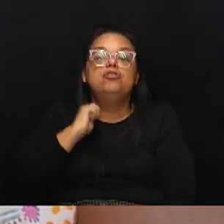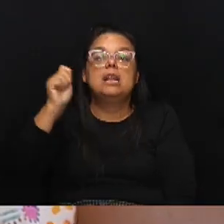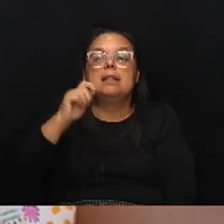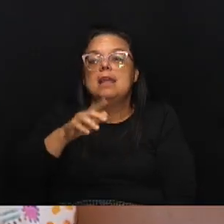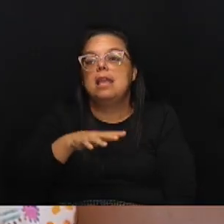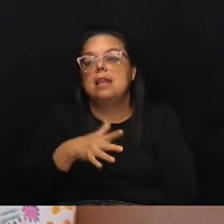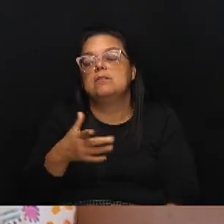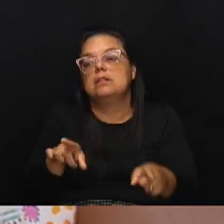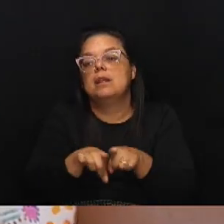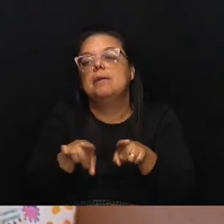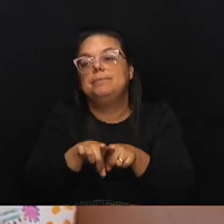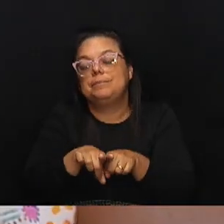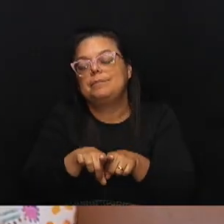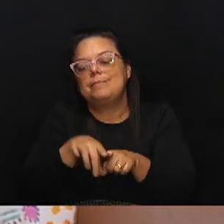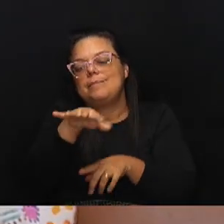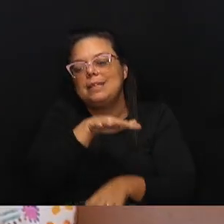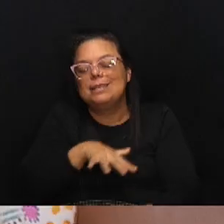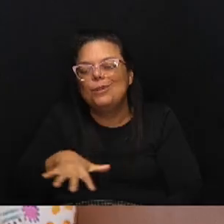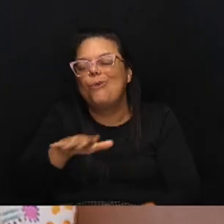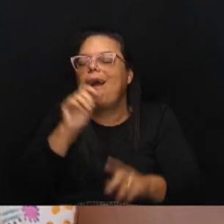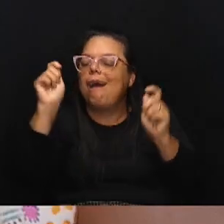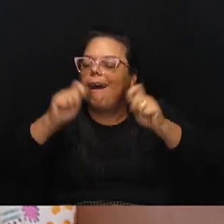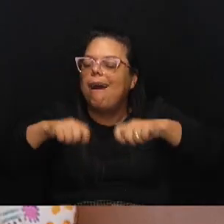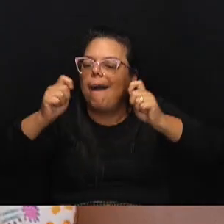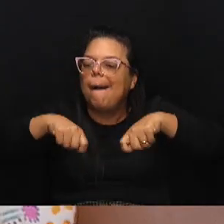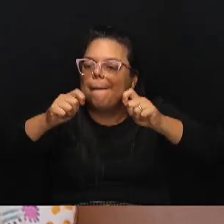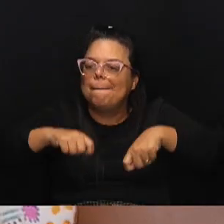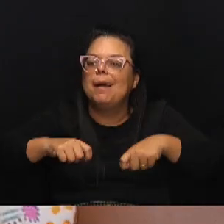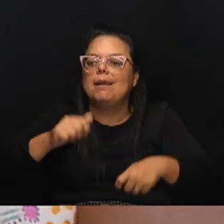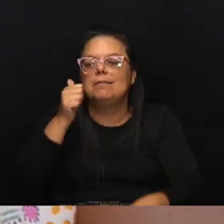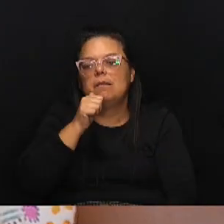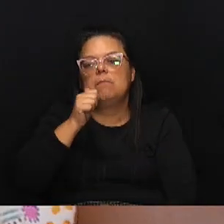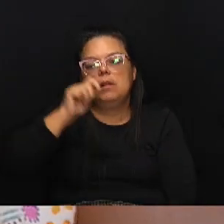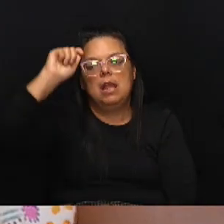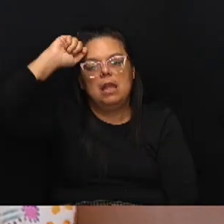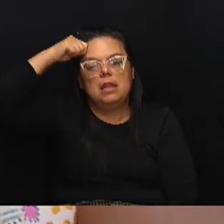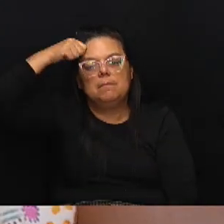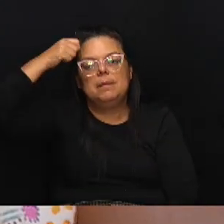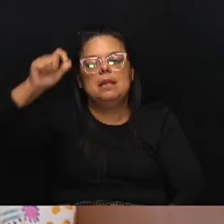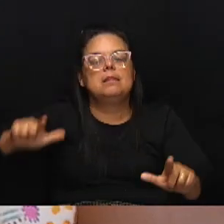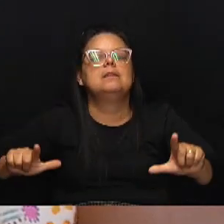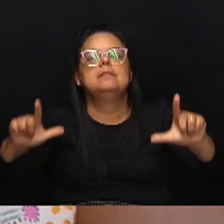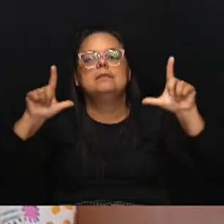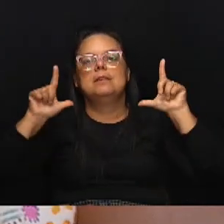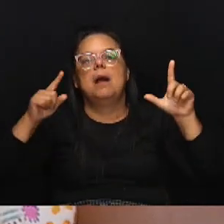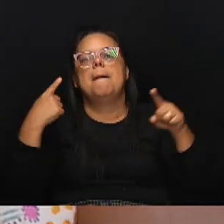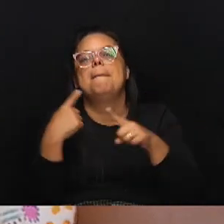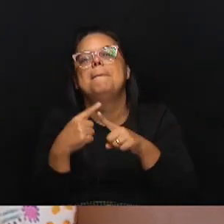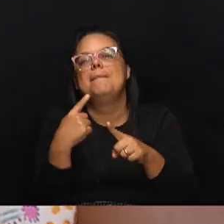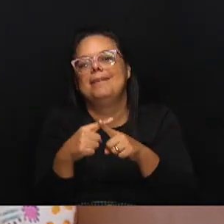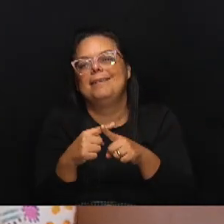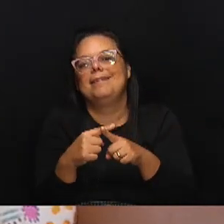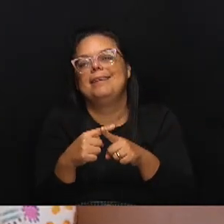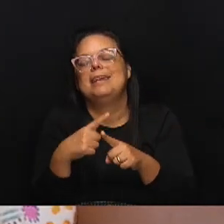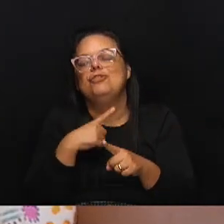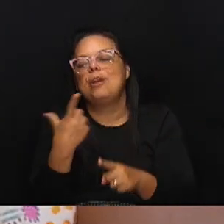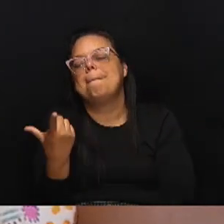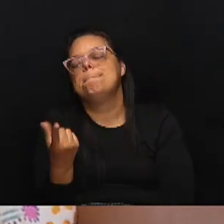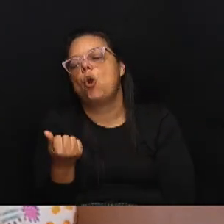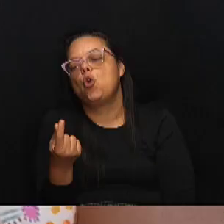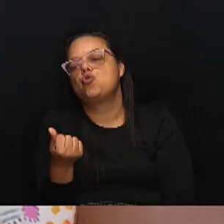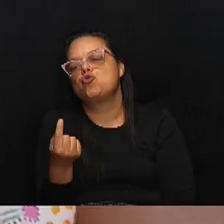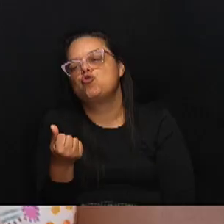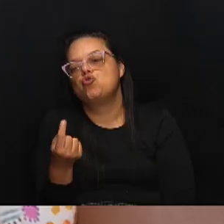Rei. Esses lugares era possível a negra se destacar porque corria-se muito dinheiro,